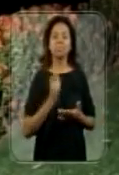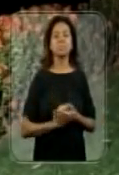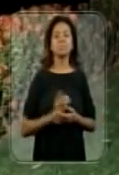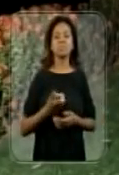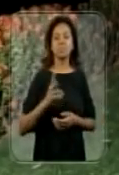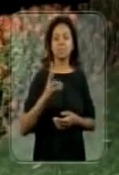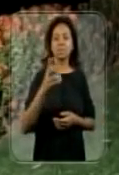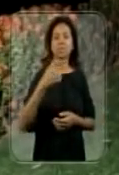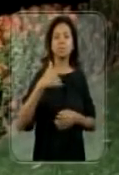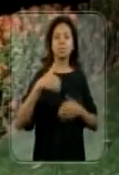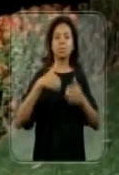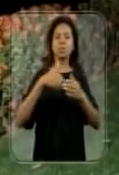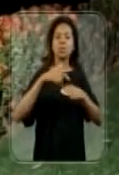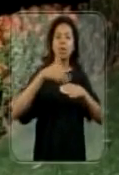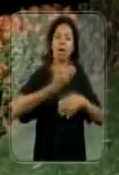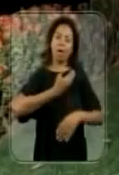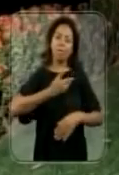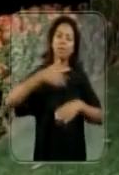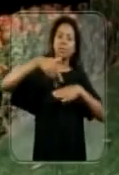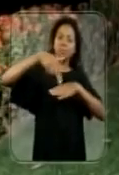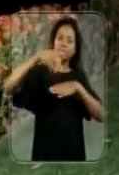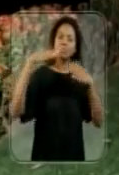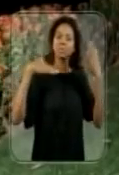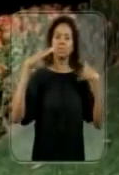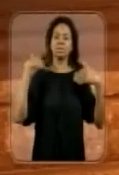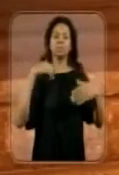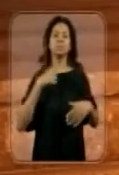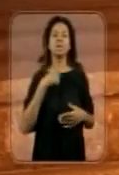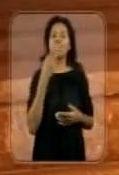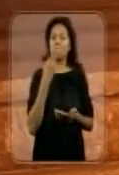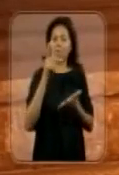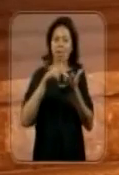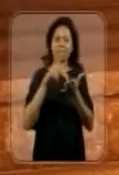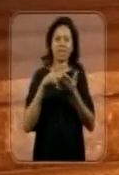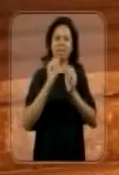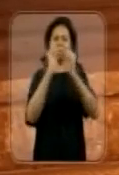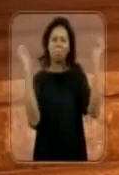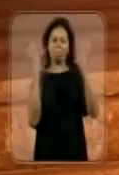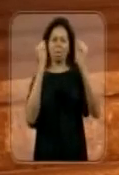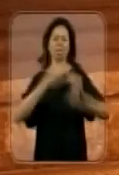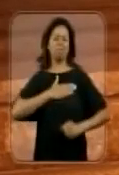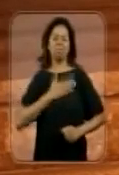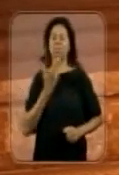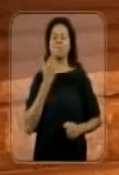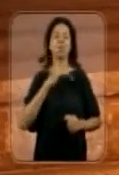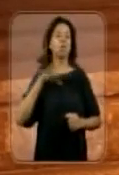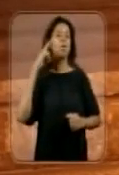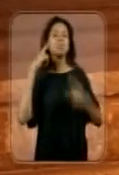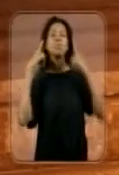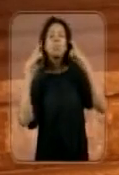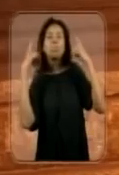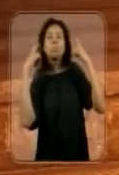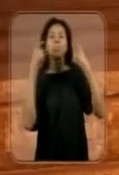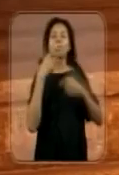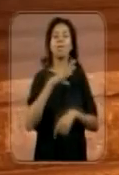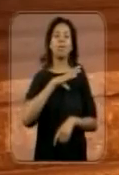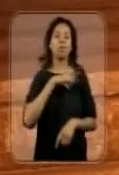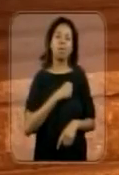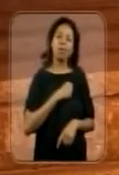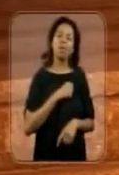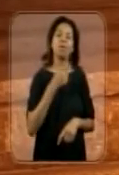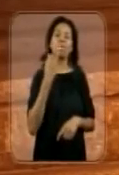Sempre gostei de sair com os amigos. Eu falo a verdade, gente. Eu não gosto de malhar, eu prefiro ficar escutando Britney Spears, que eu